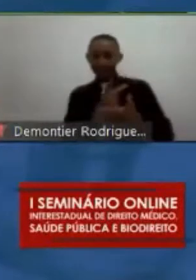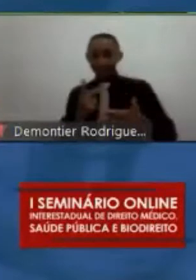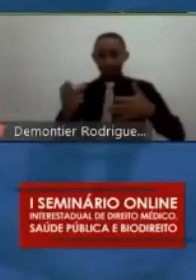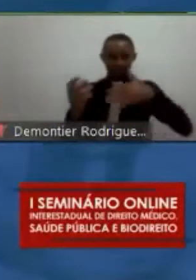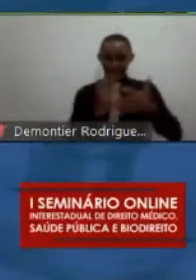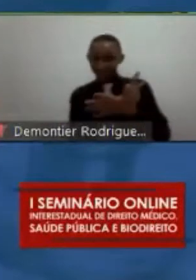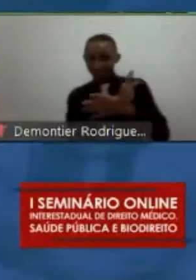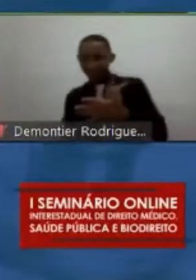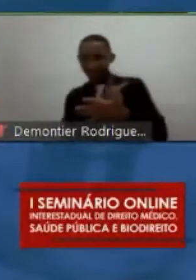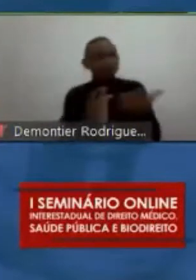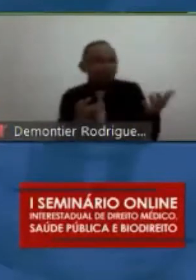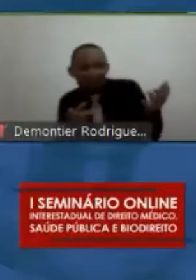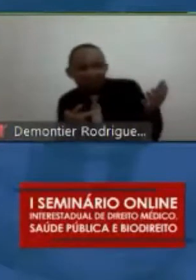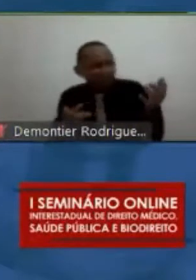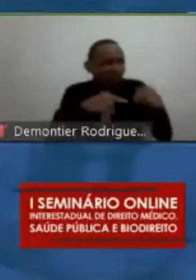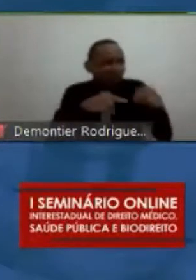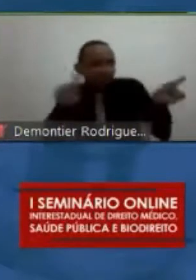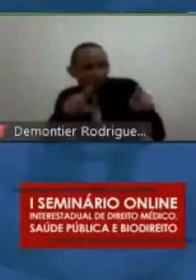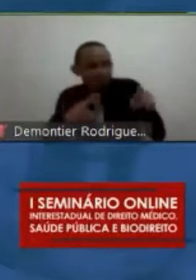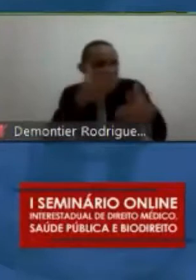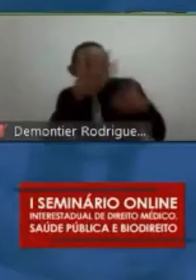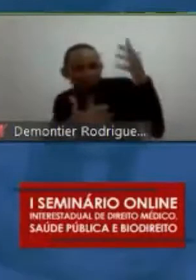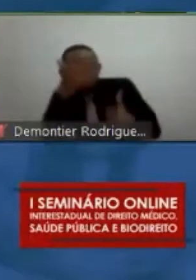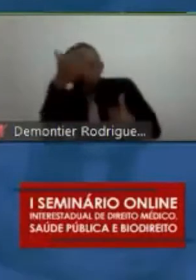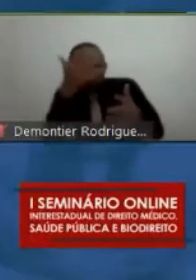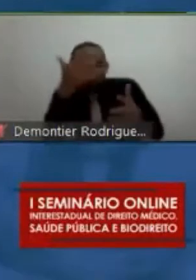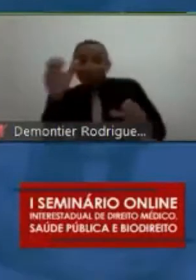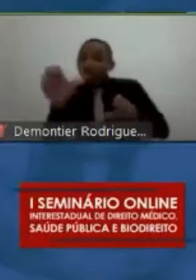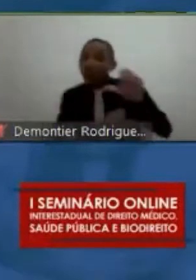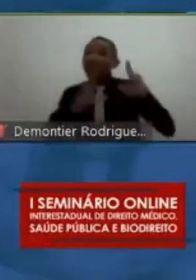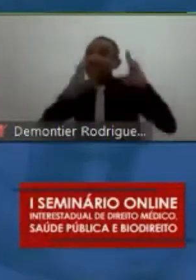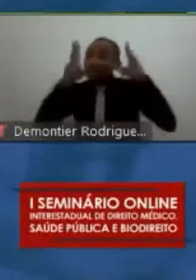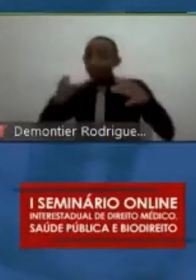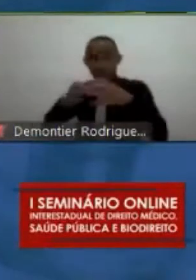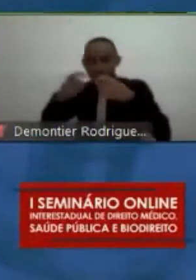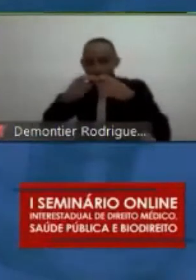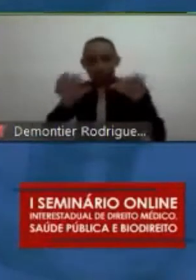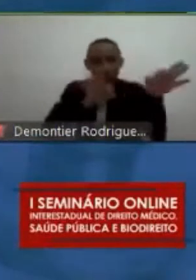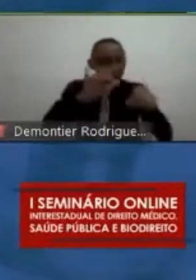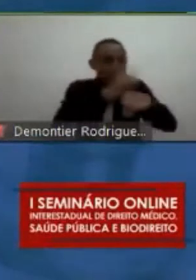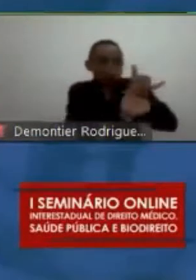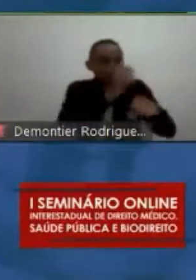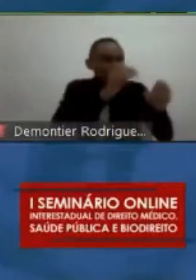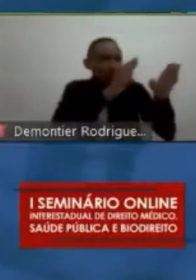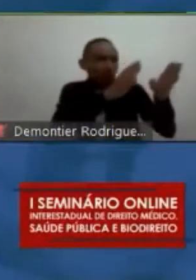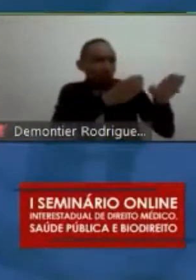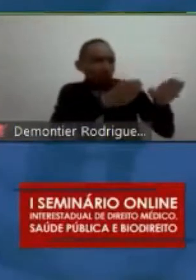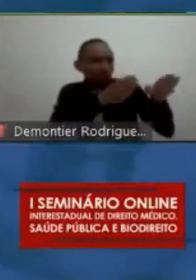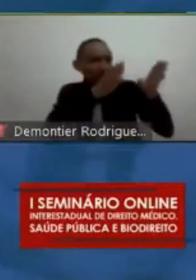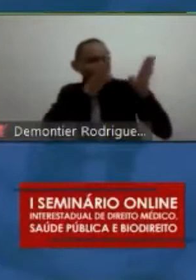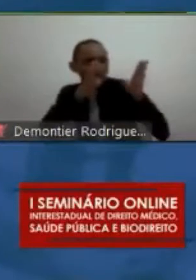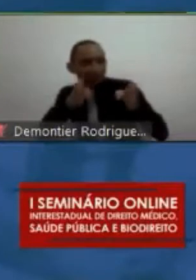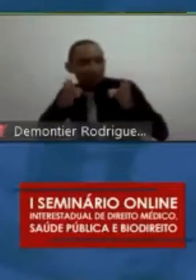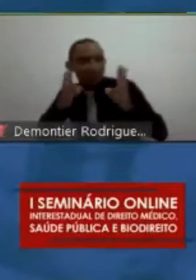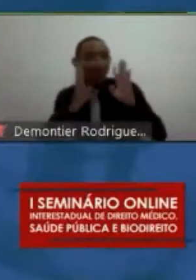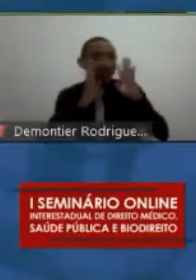dissonância, a gente não ouve a música adequadamente. Por isso que as múltiplas estratégias devem ser feitas quando você tem um